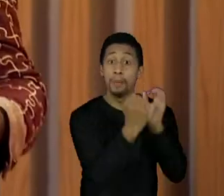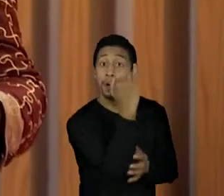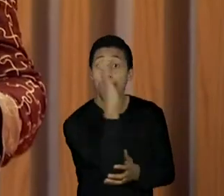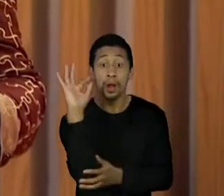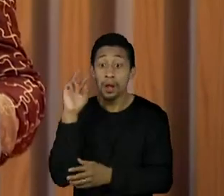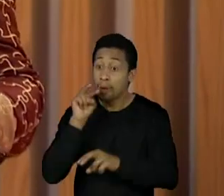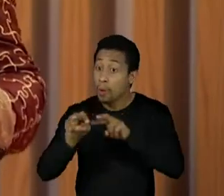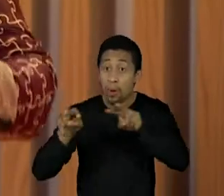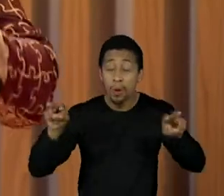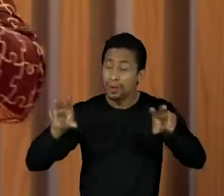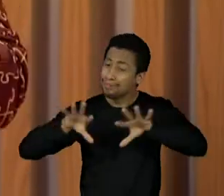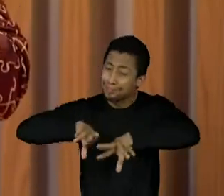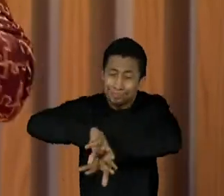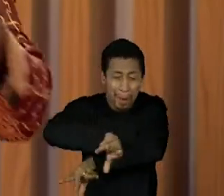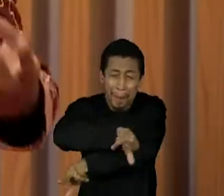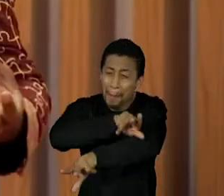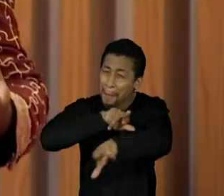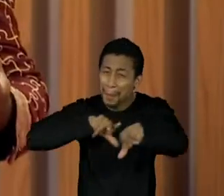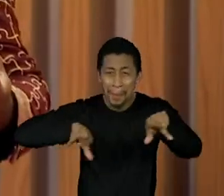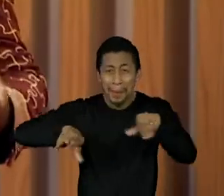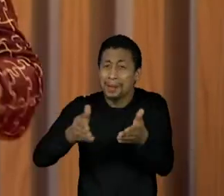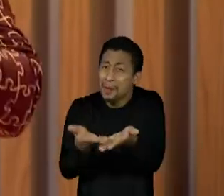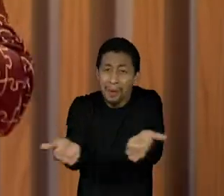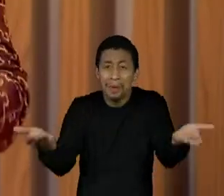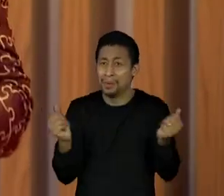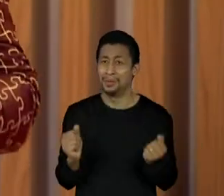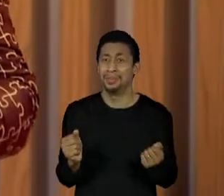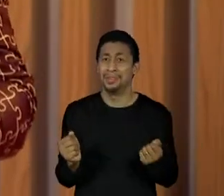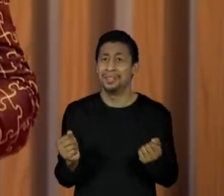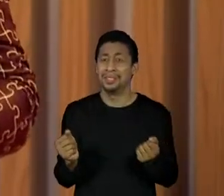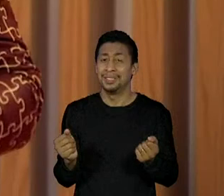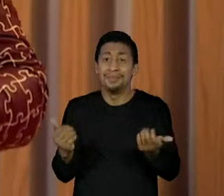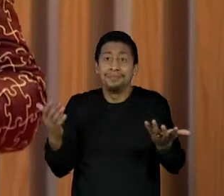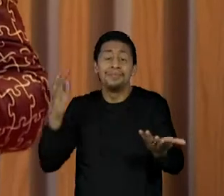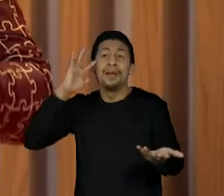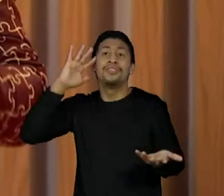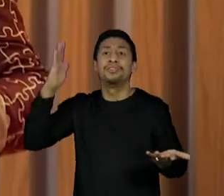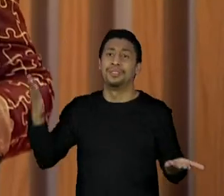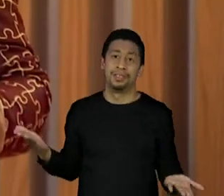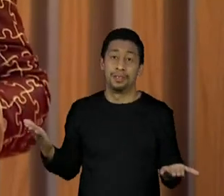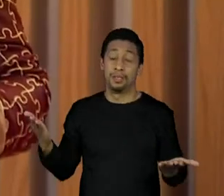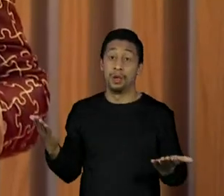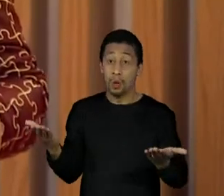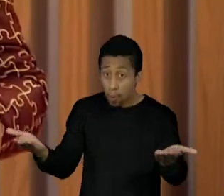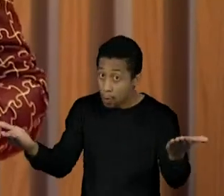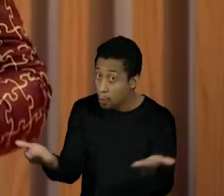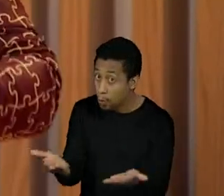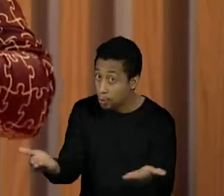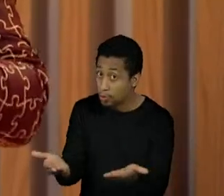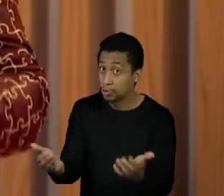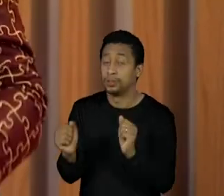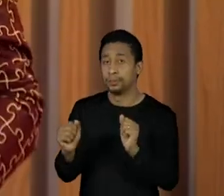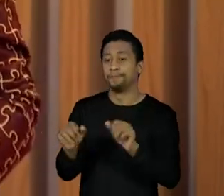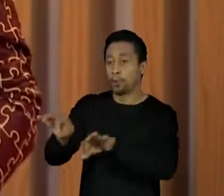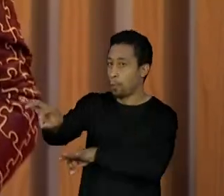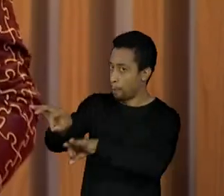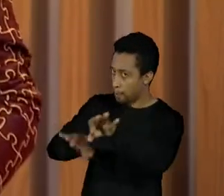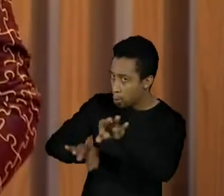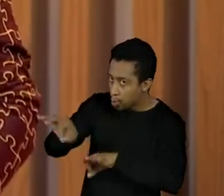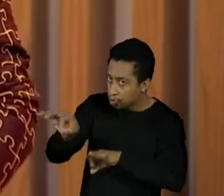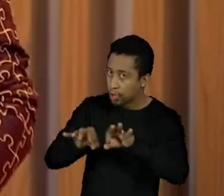ela é hegemônica, ela é padronizada, e como é que hoje, não é? Quer dizer, um